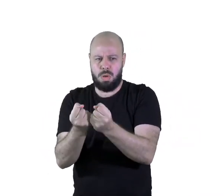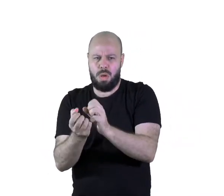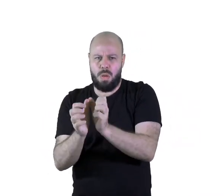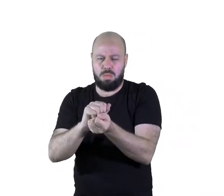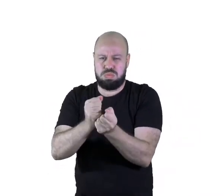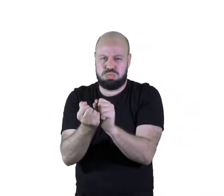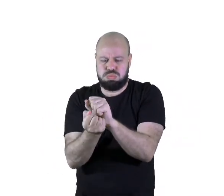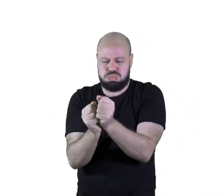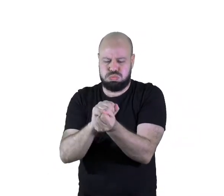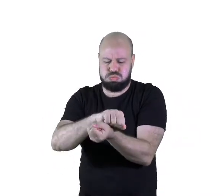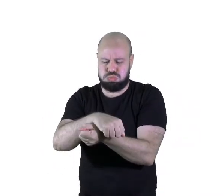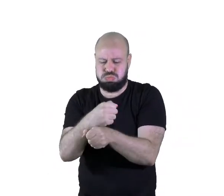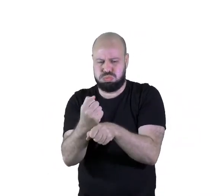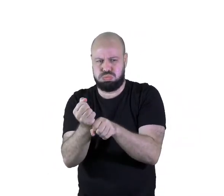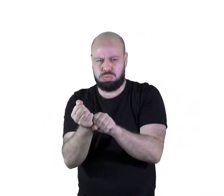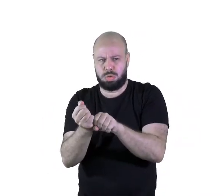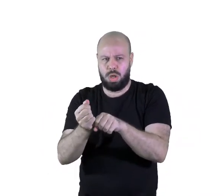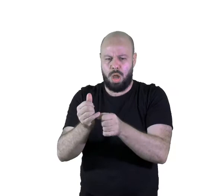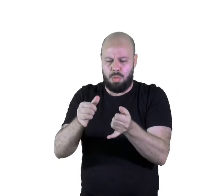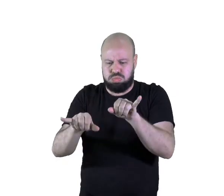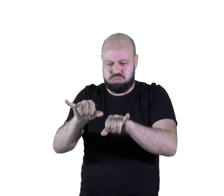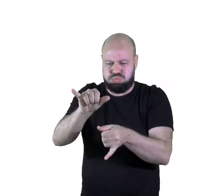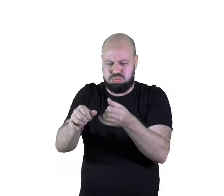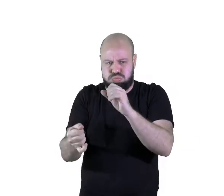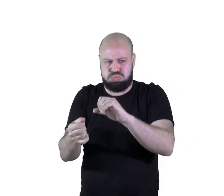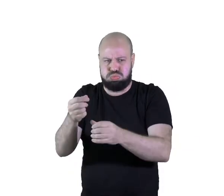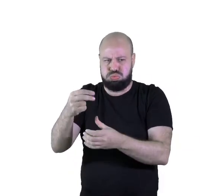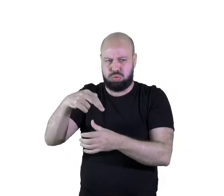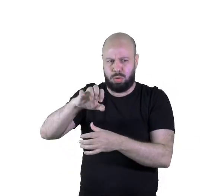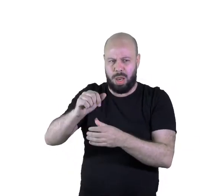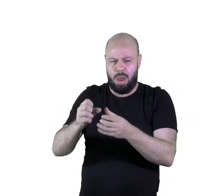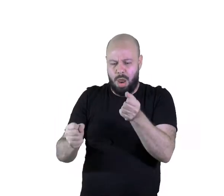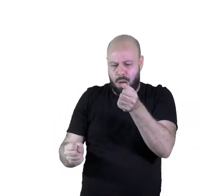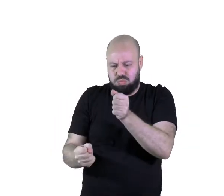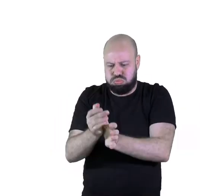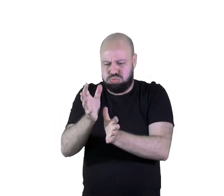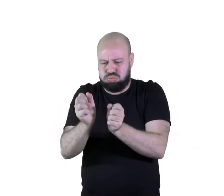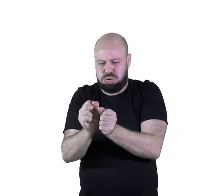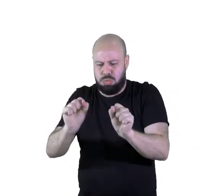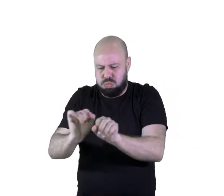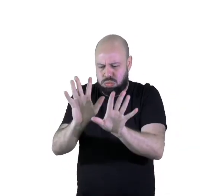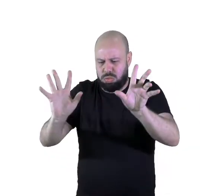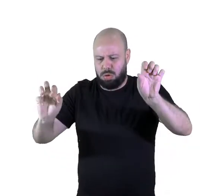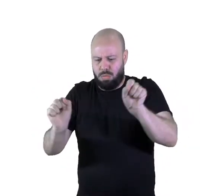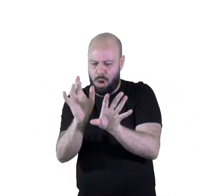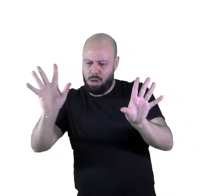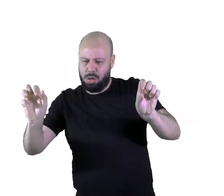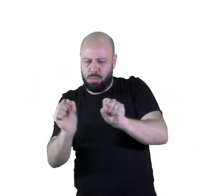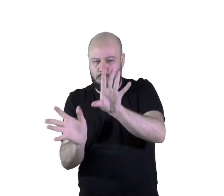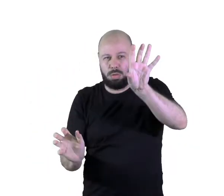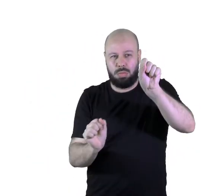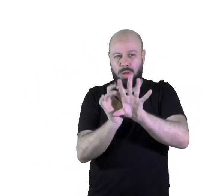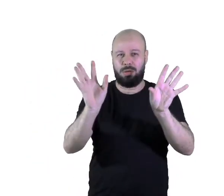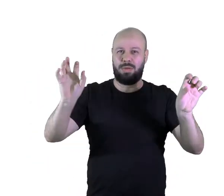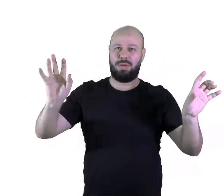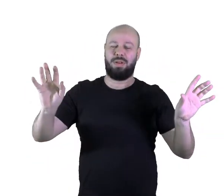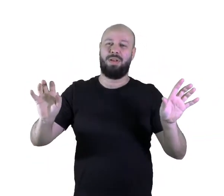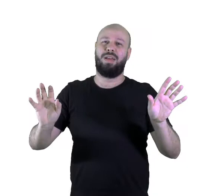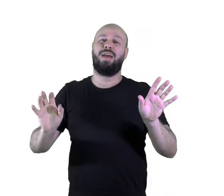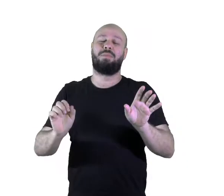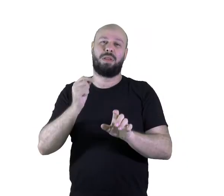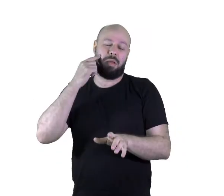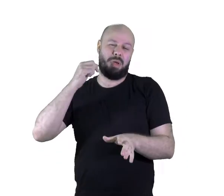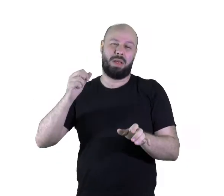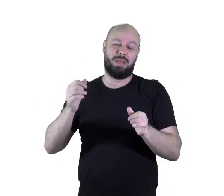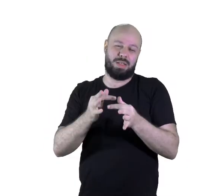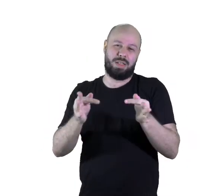a gerar reações nucleares e aí começam a brilhar, né? Então, é assim de uma maneira